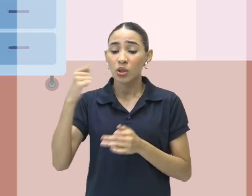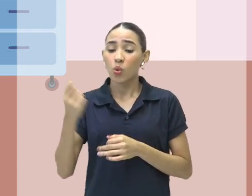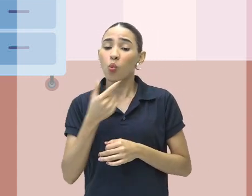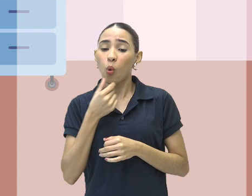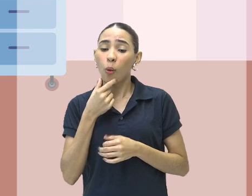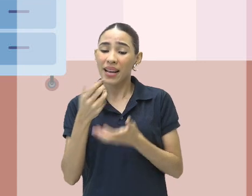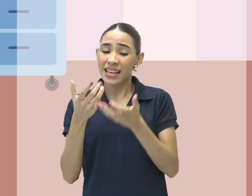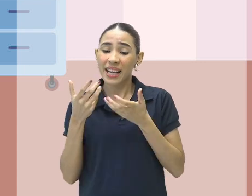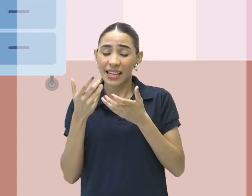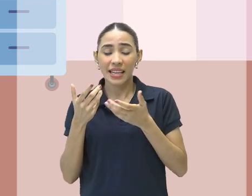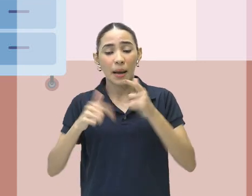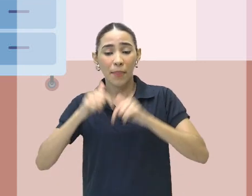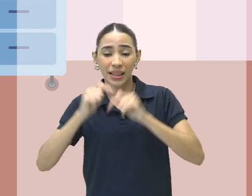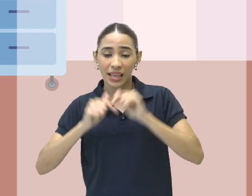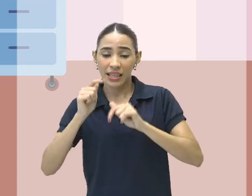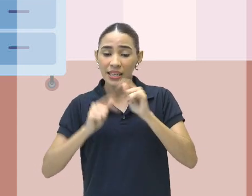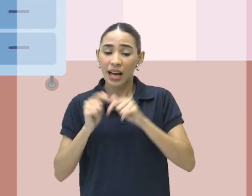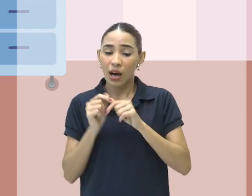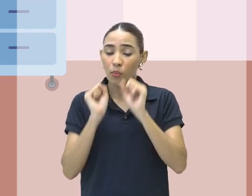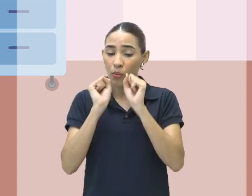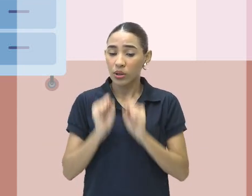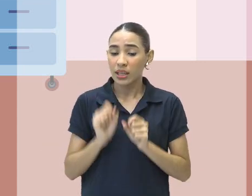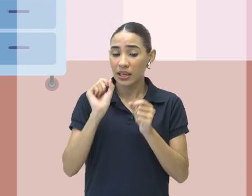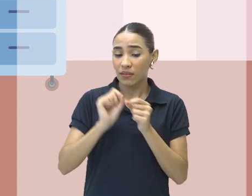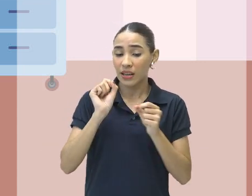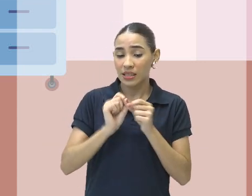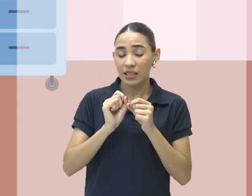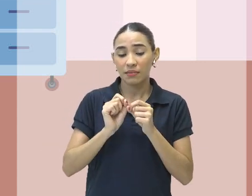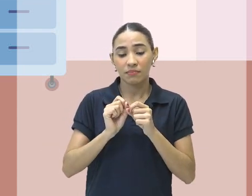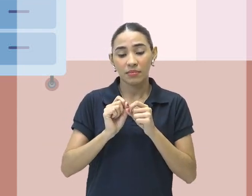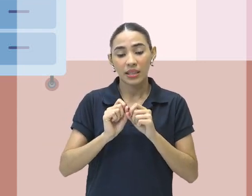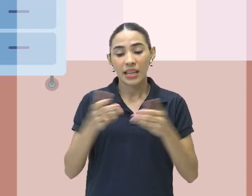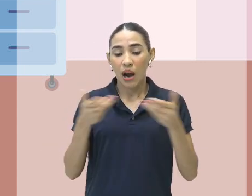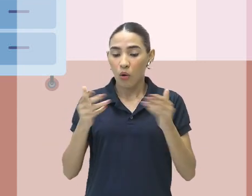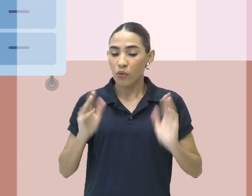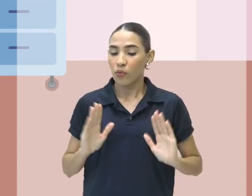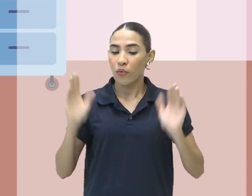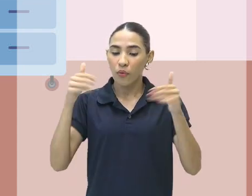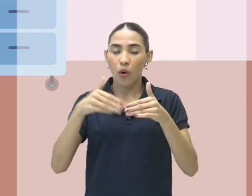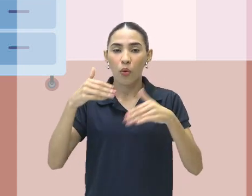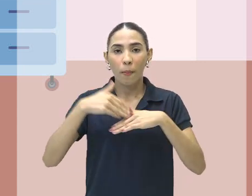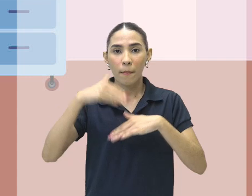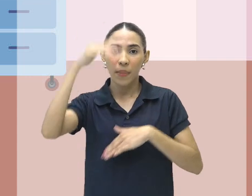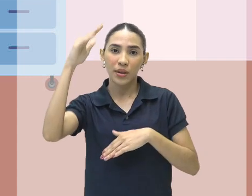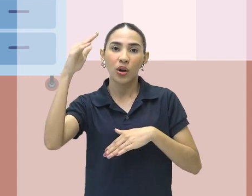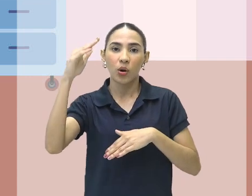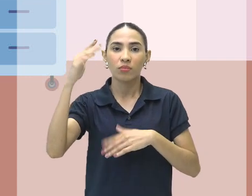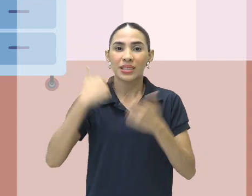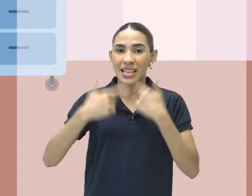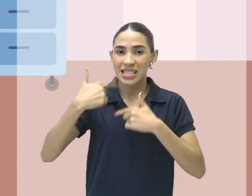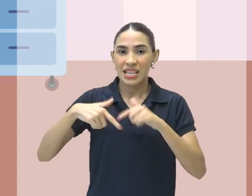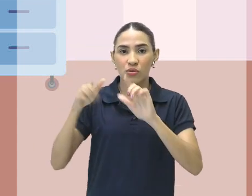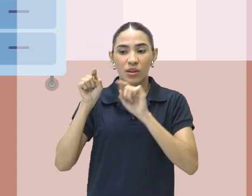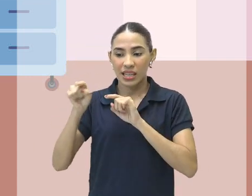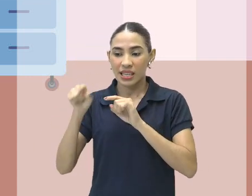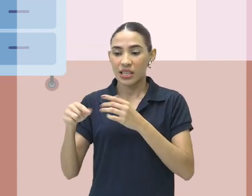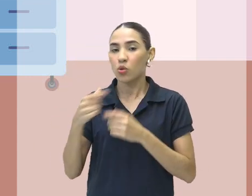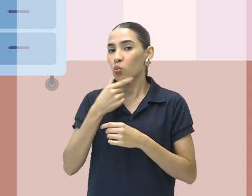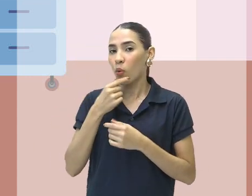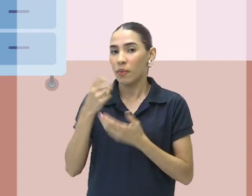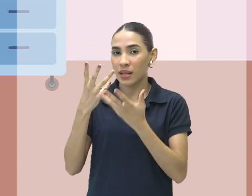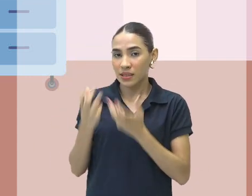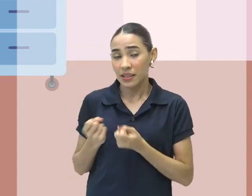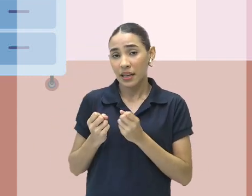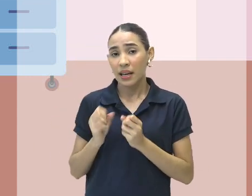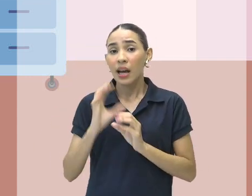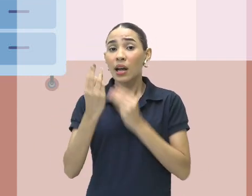bens materiais que ele poderia ter com a moça tecendo. E ela passou a trabalhar, então, incansavelmente para satisfazê-lo, né? E aí, como que